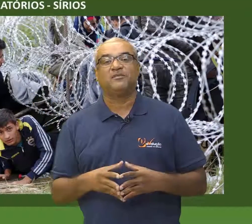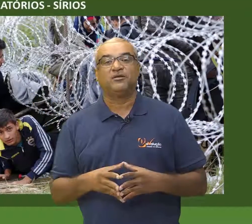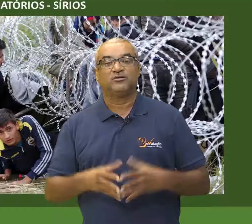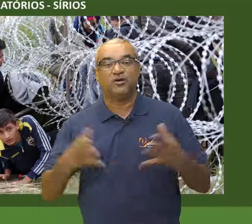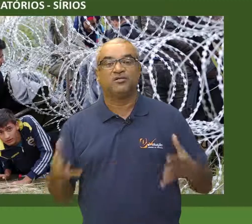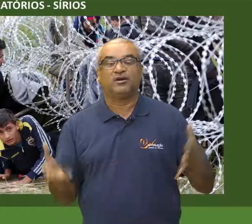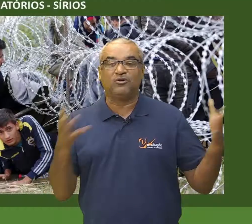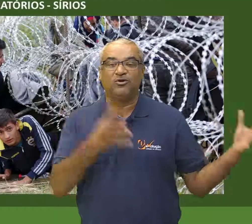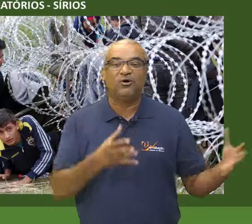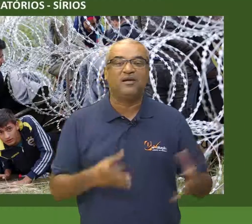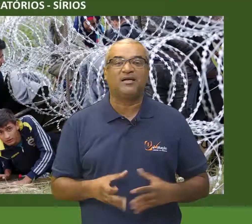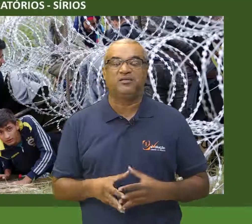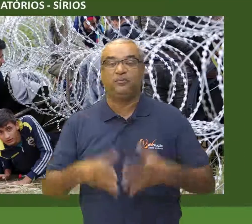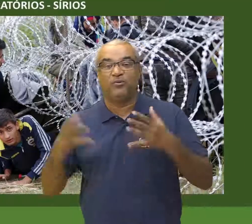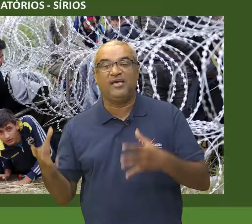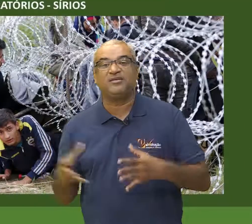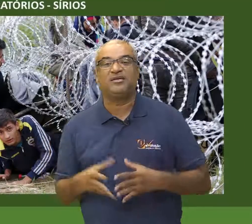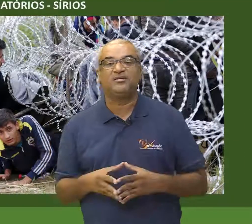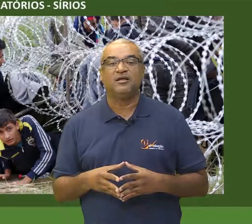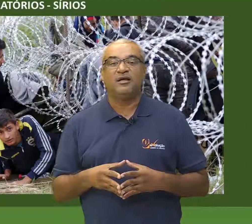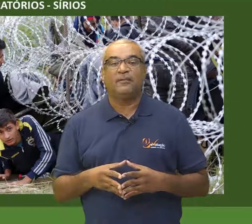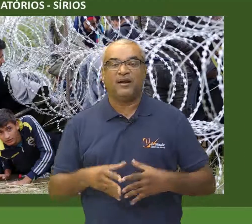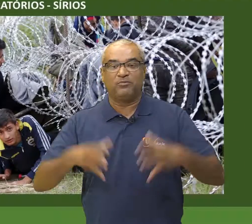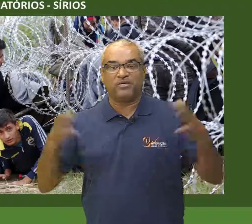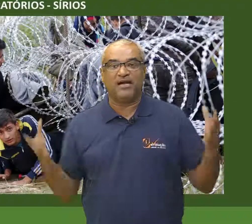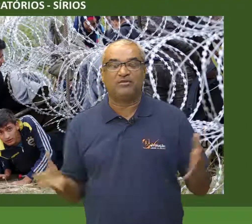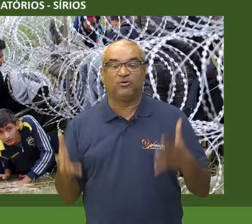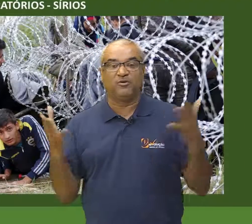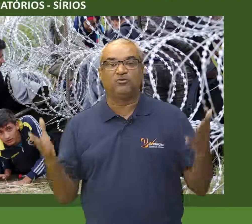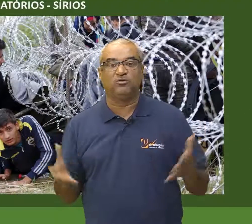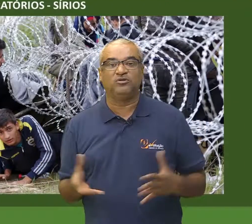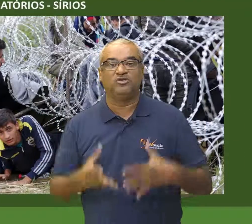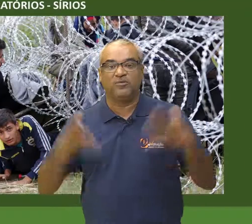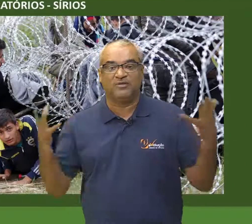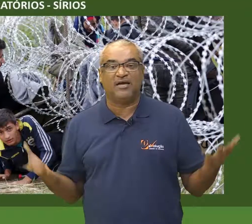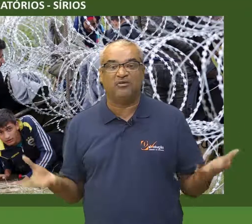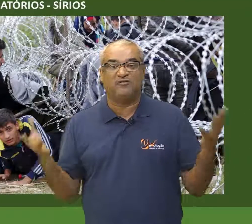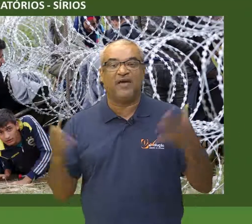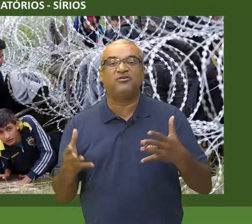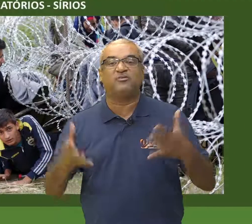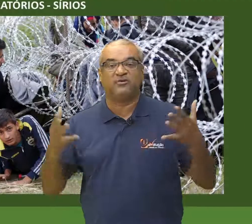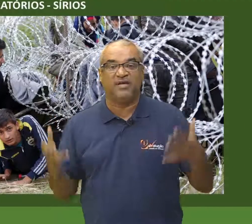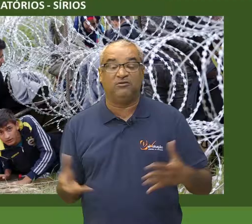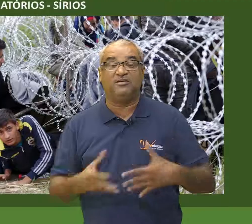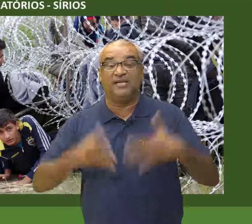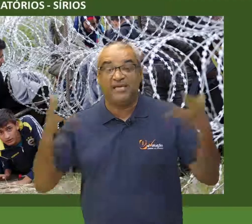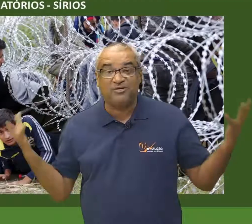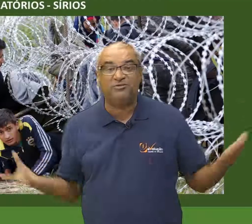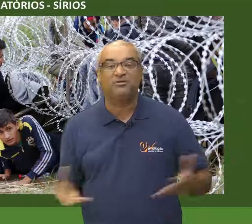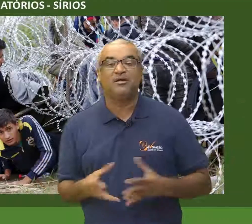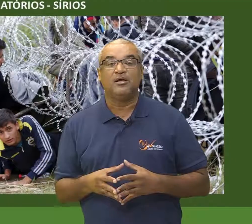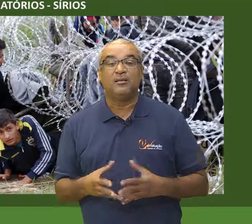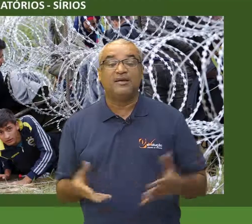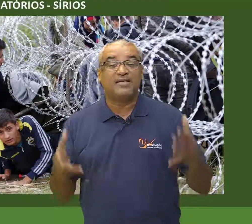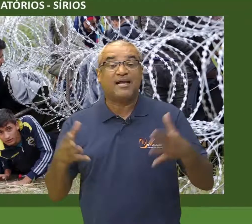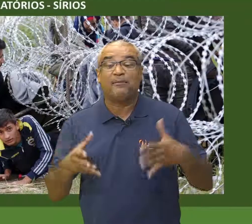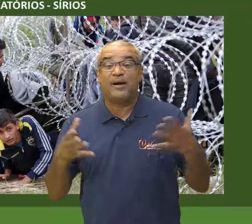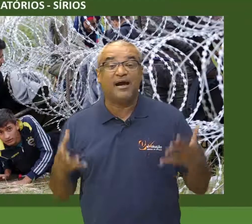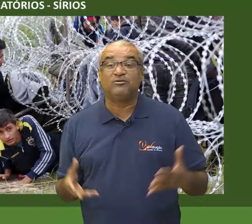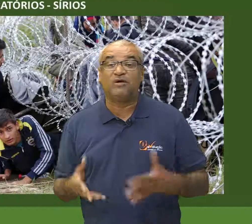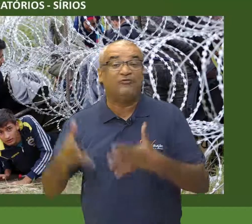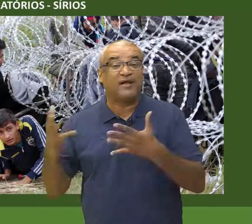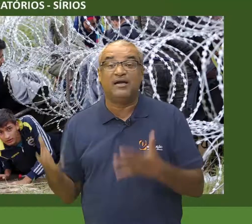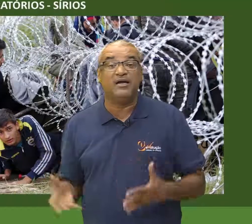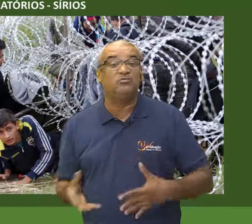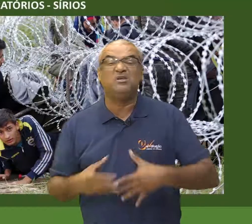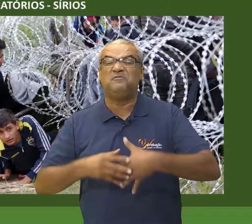perspectivas socioeconômicas e políticas para buscar, sobretudo, desmontar os velhos modelos e rígidos, mas